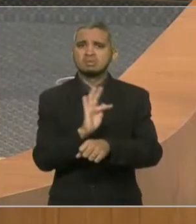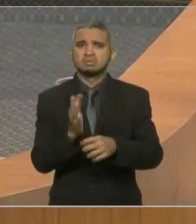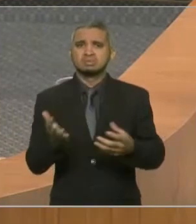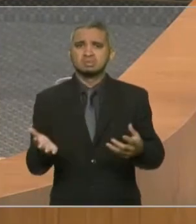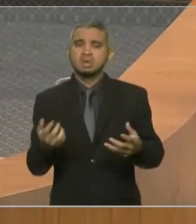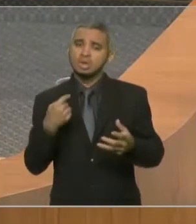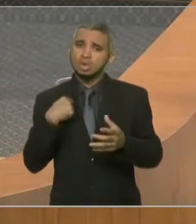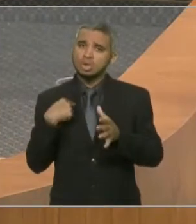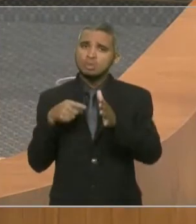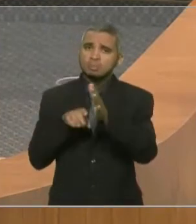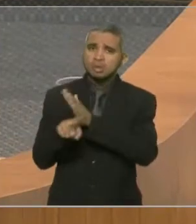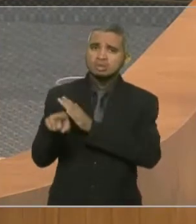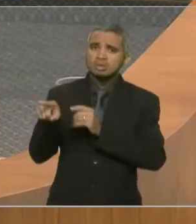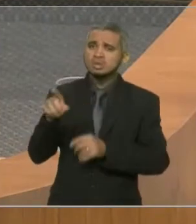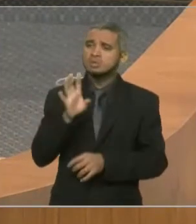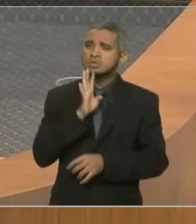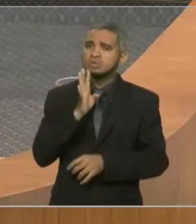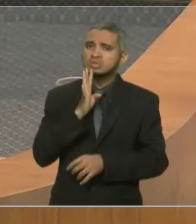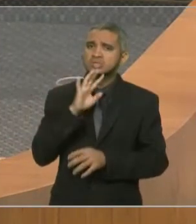número